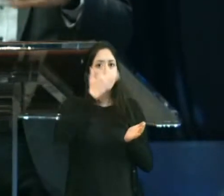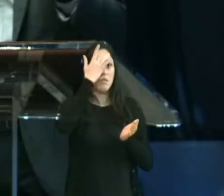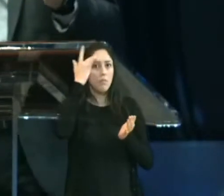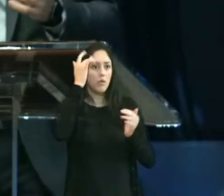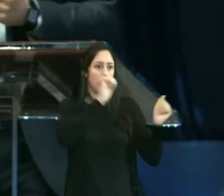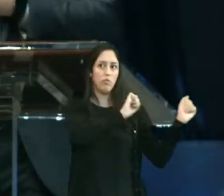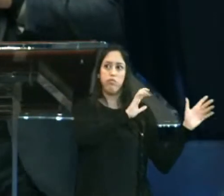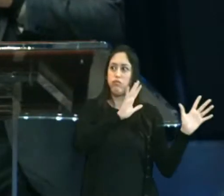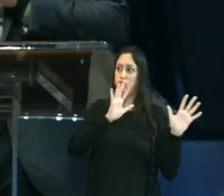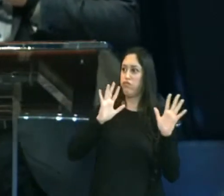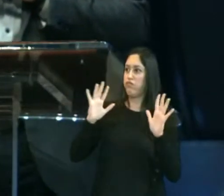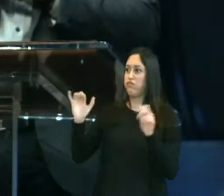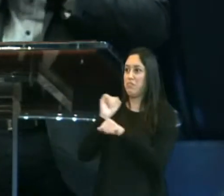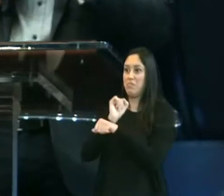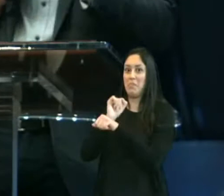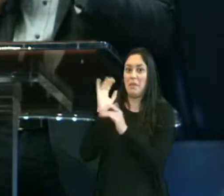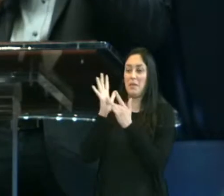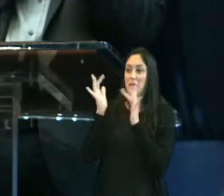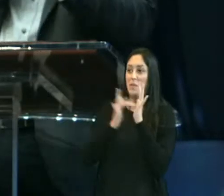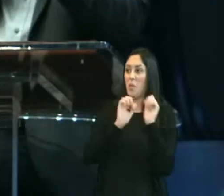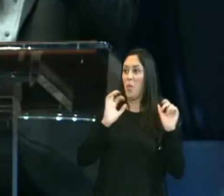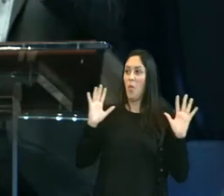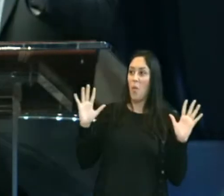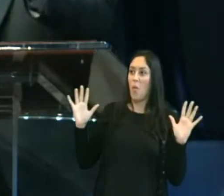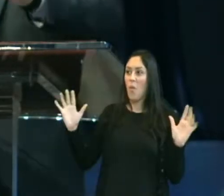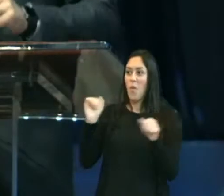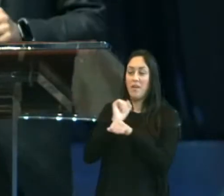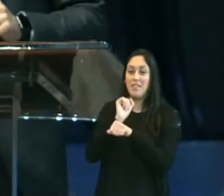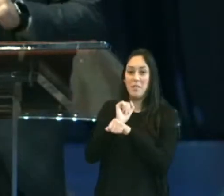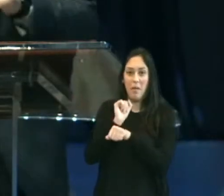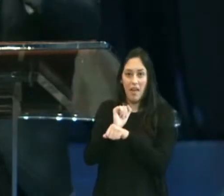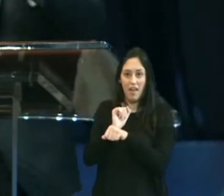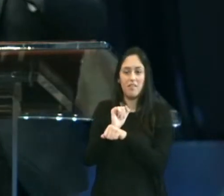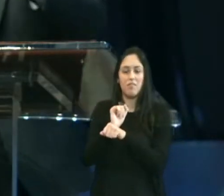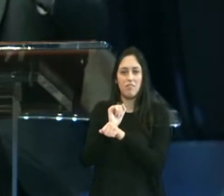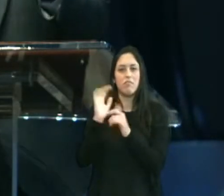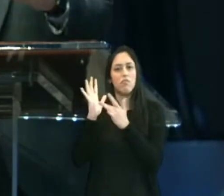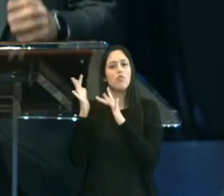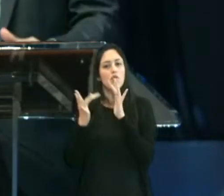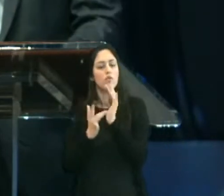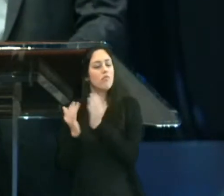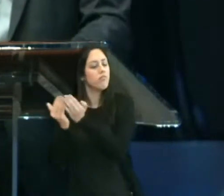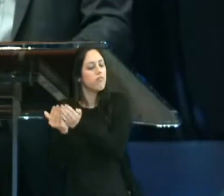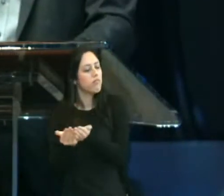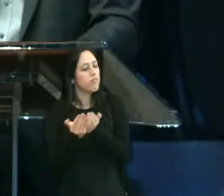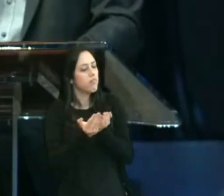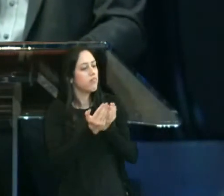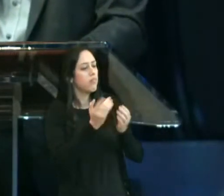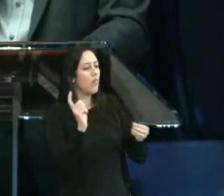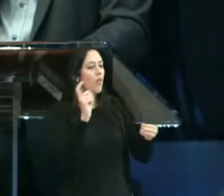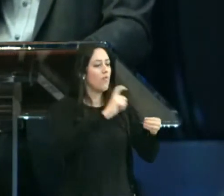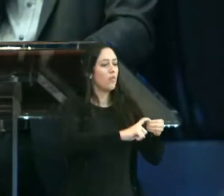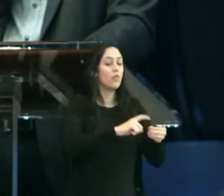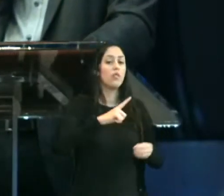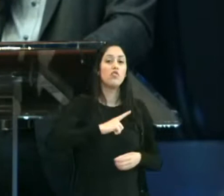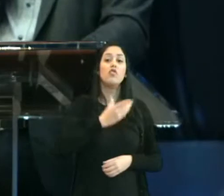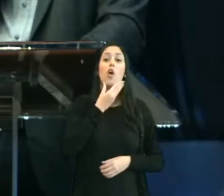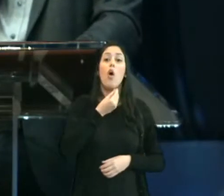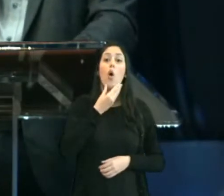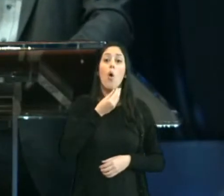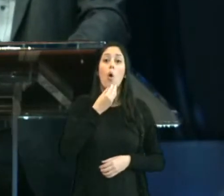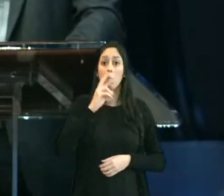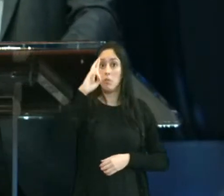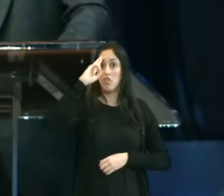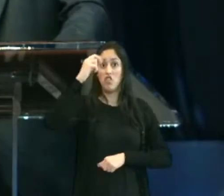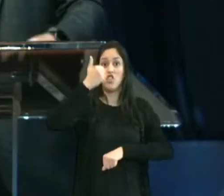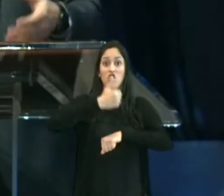seu redor, enquanto ele estava à beira do mar. Então chegou ali um dos dirigentes da sinagoga,